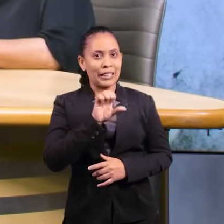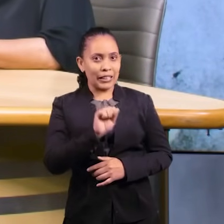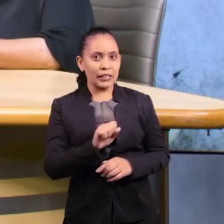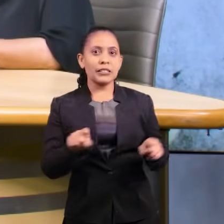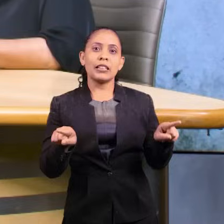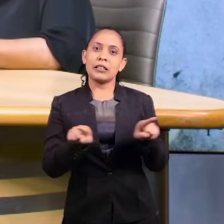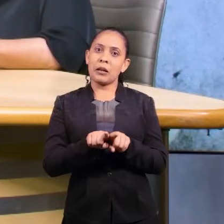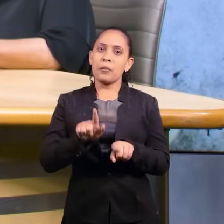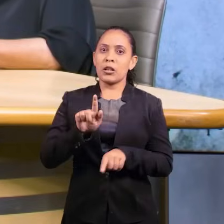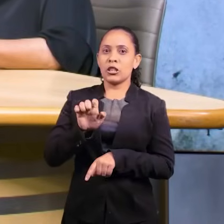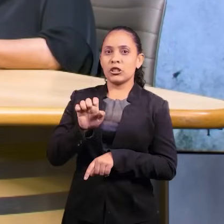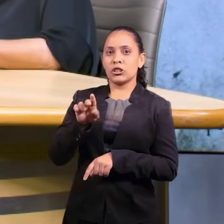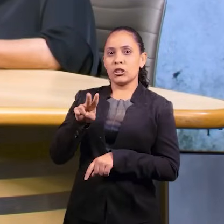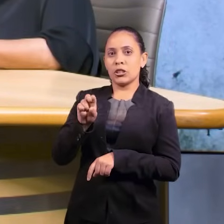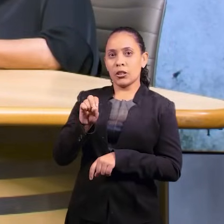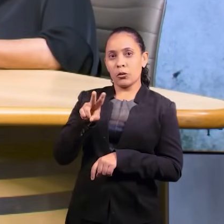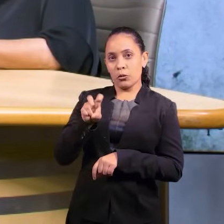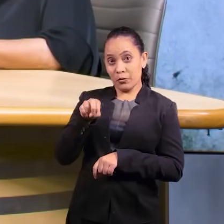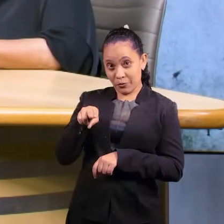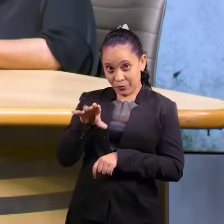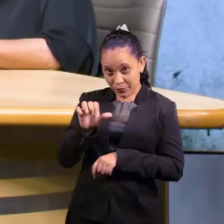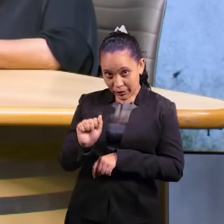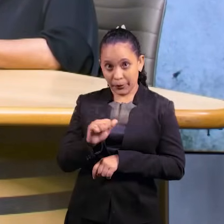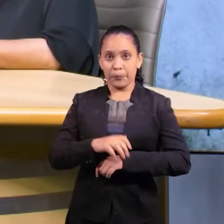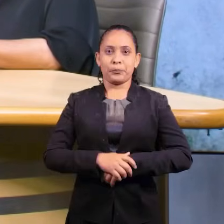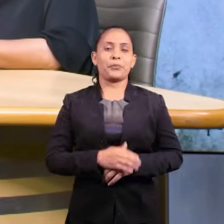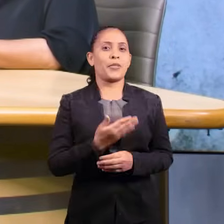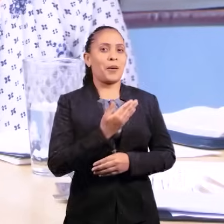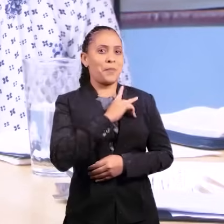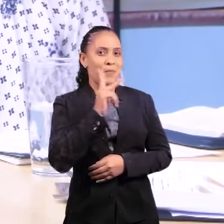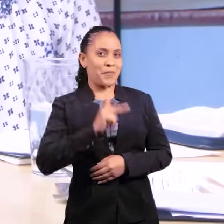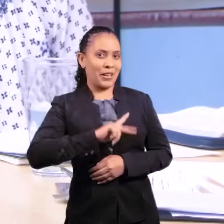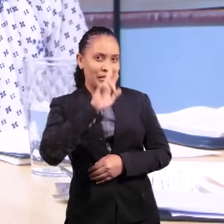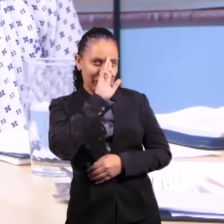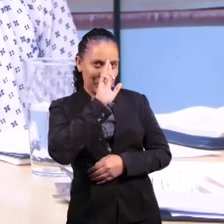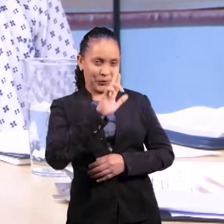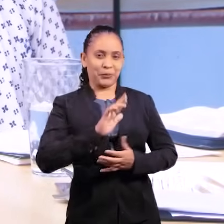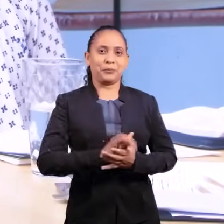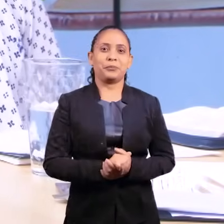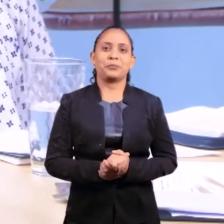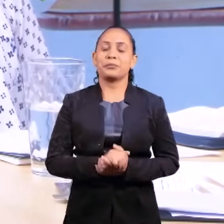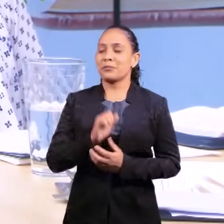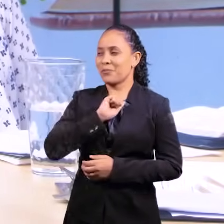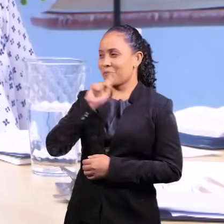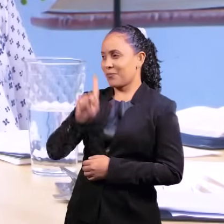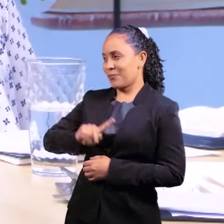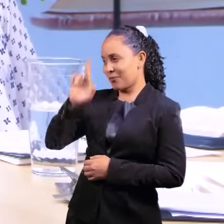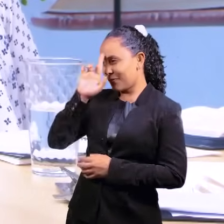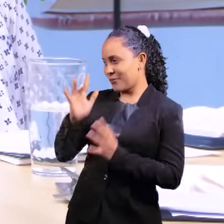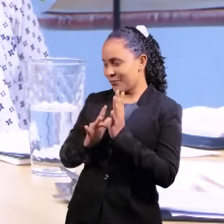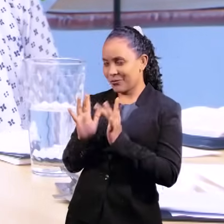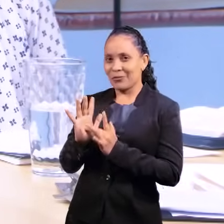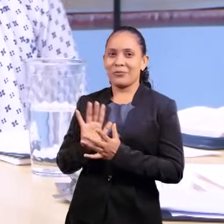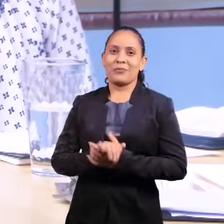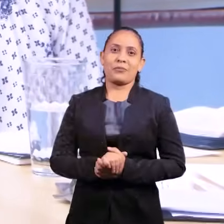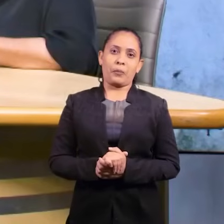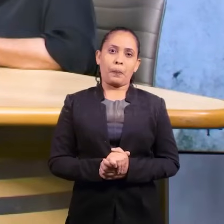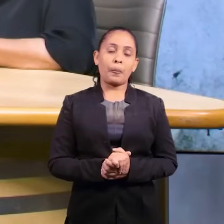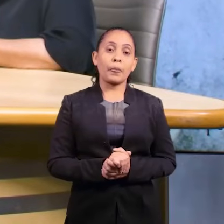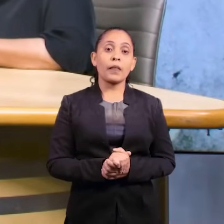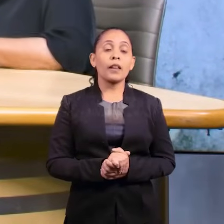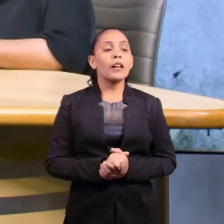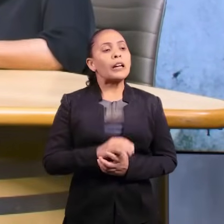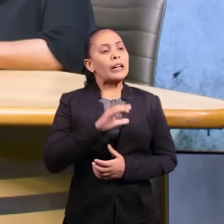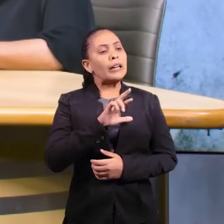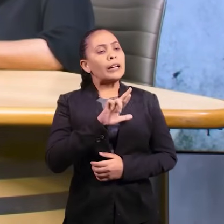Senhor, Giovana. Paz do Senhor, Mirinha, paz do Senhor, irmãos. A paz do Senhor, Jesus. A paz do Senhor. Eu gostaria